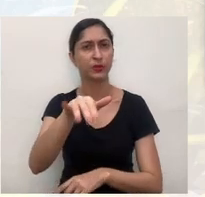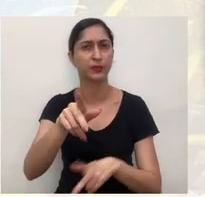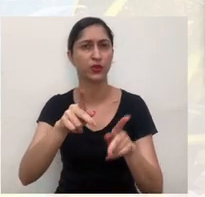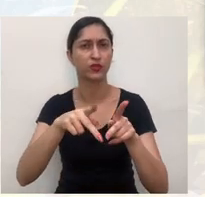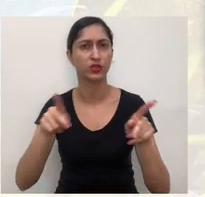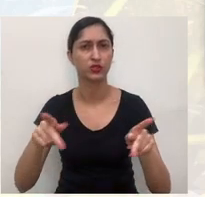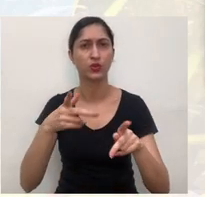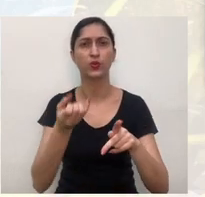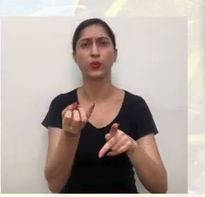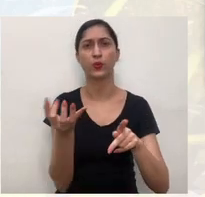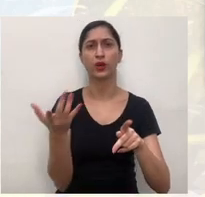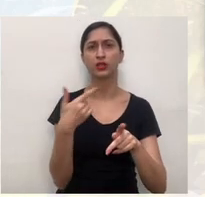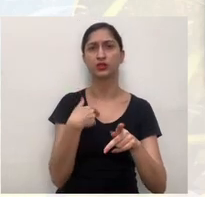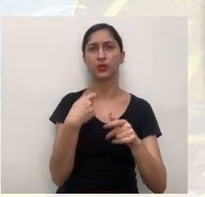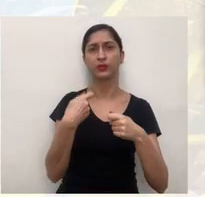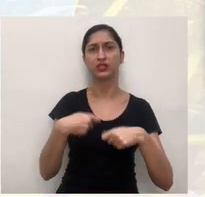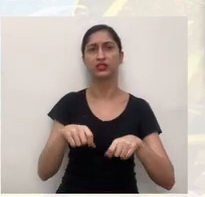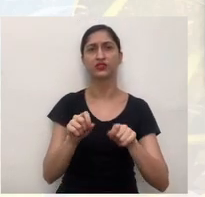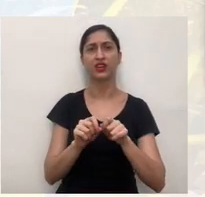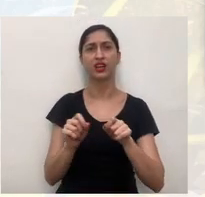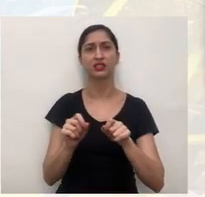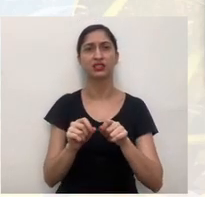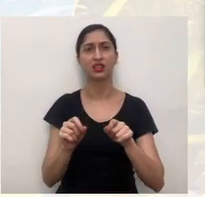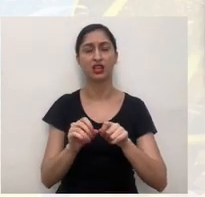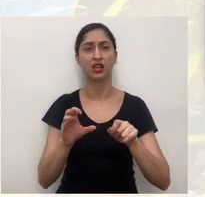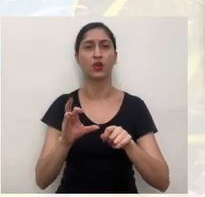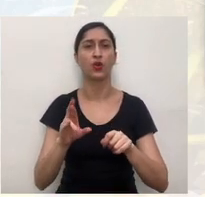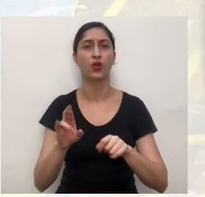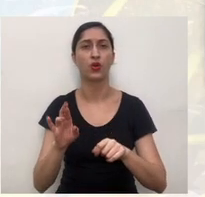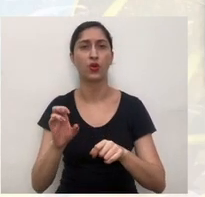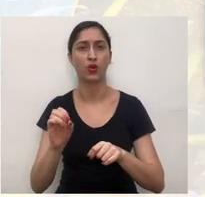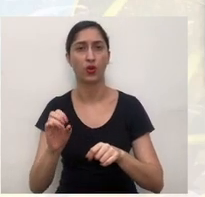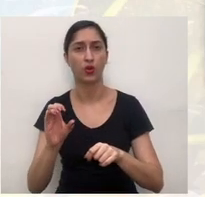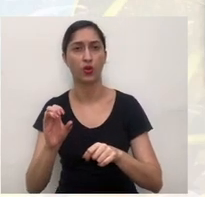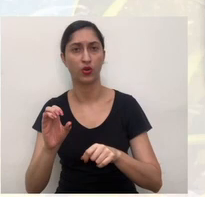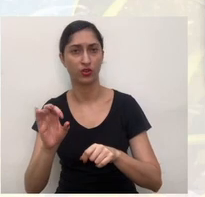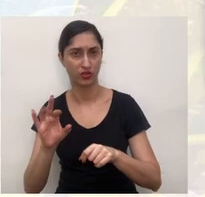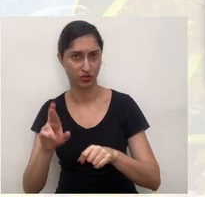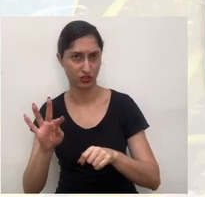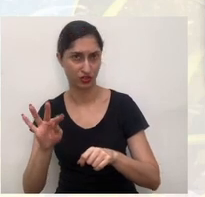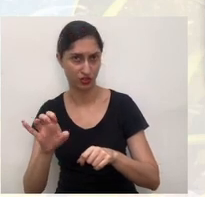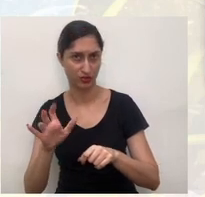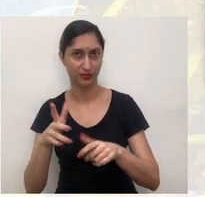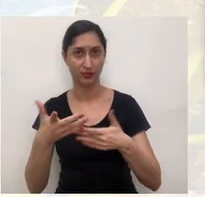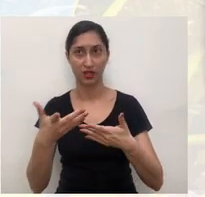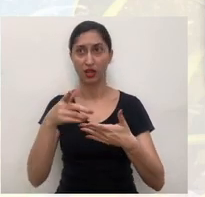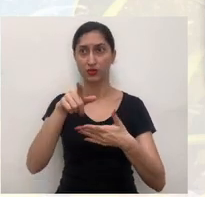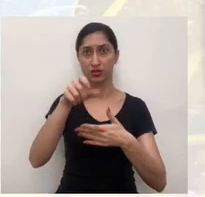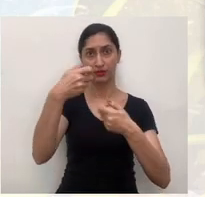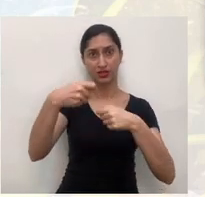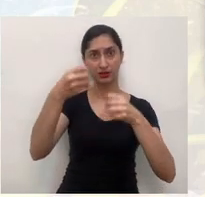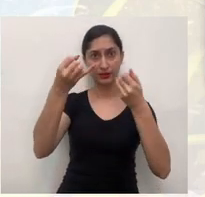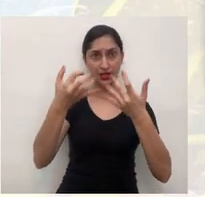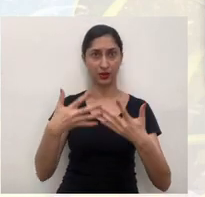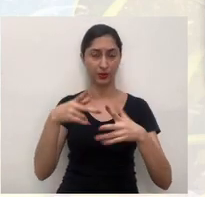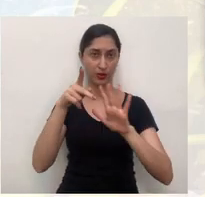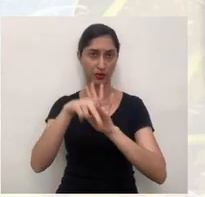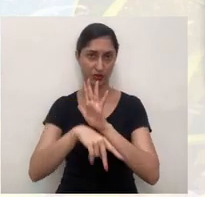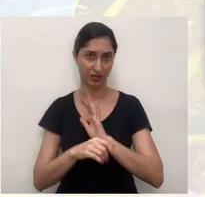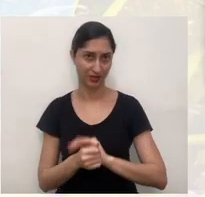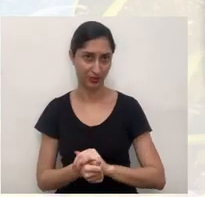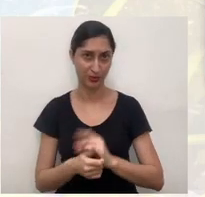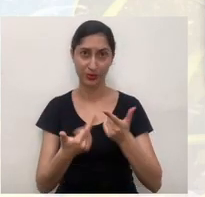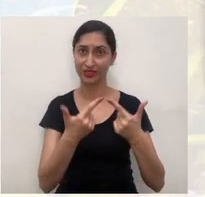eu preciso fazer? Porque corte é uma coisa que você faz para explicar o seu projeto. Então, isso aí não existe